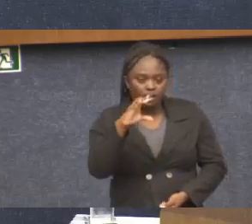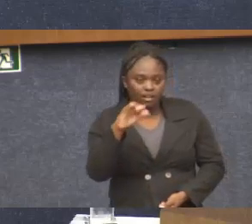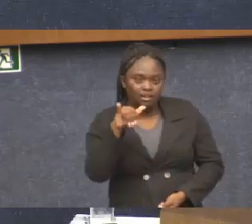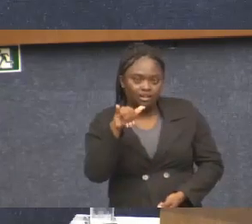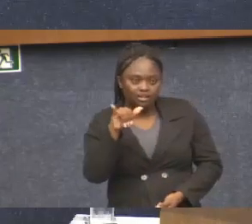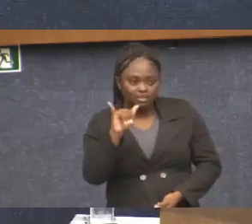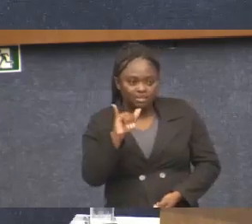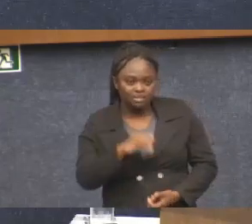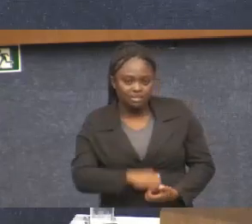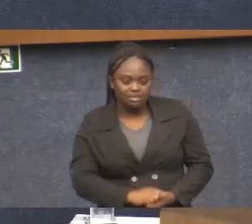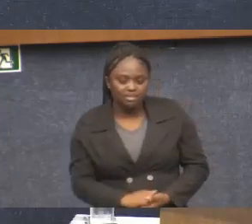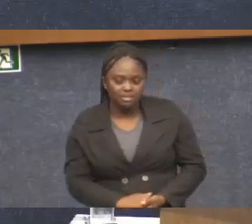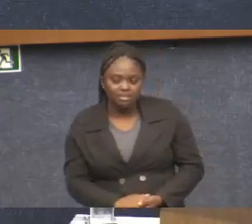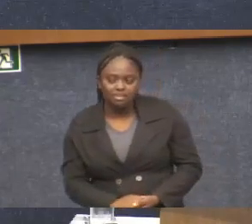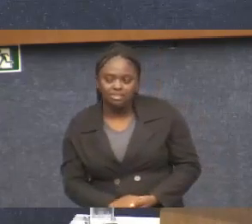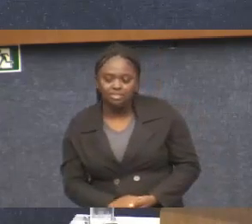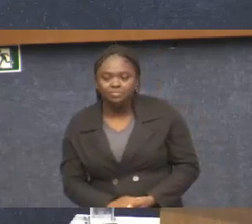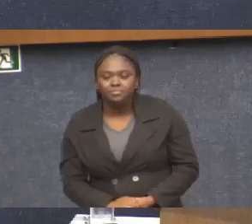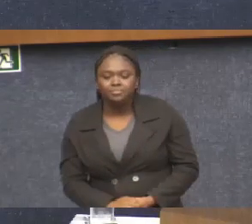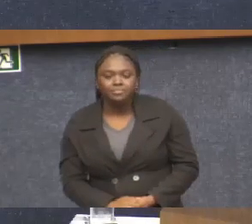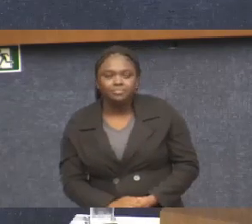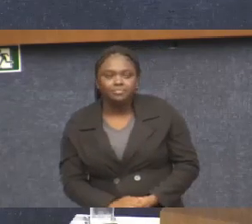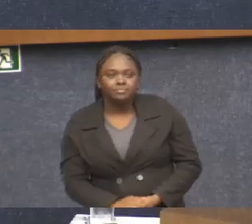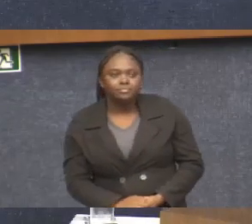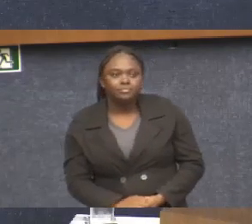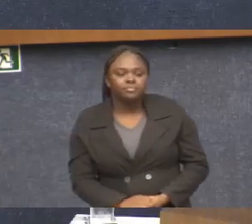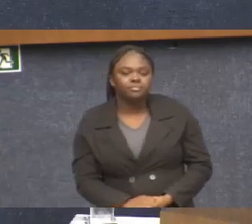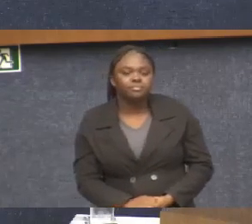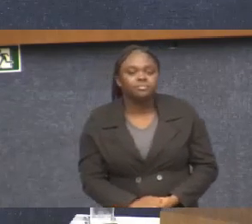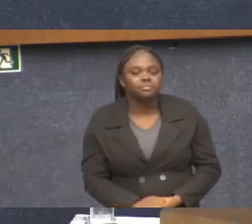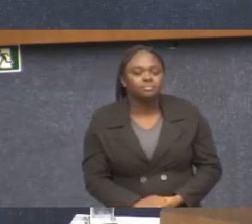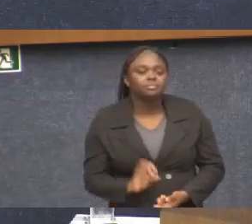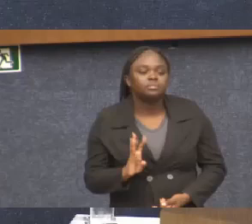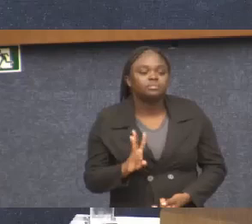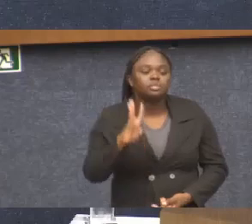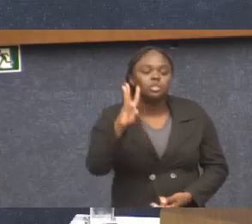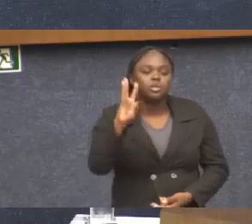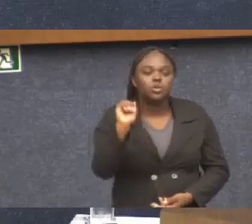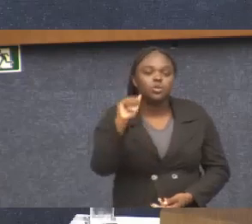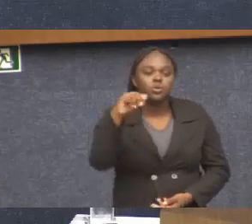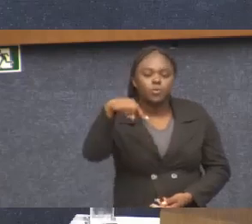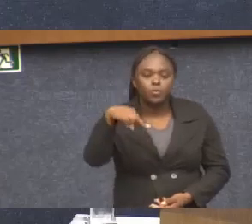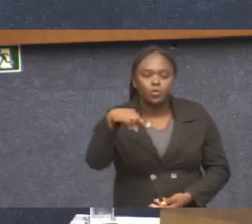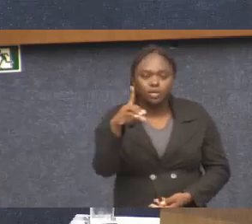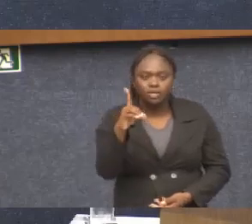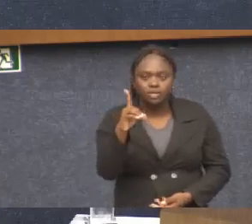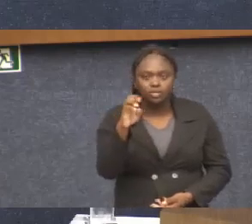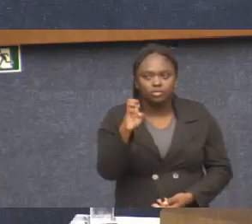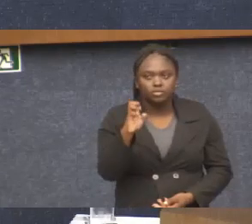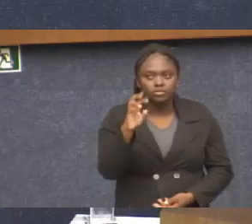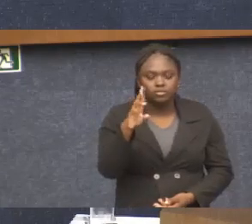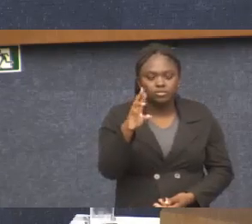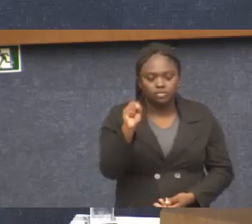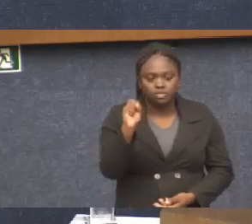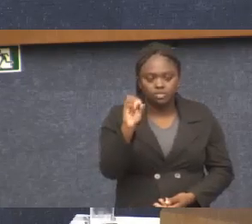A gente não pode ter tudo. Qual seria a graça? Anderson Fernandes de Andrade. Assim.